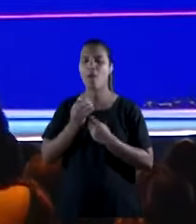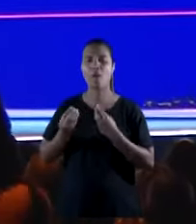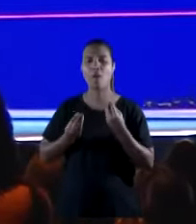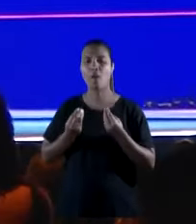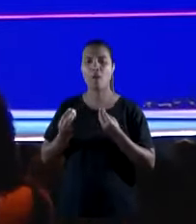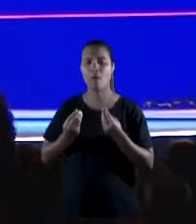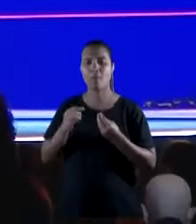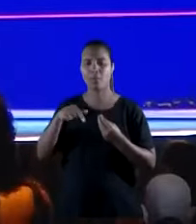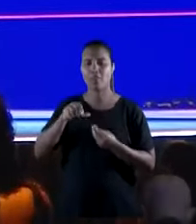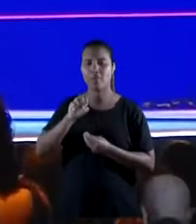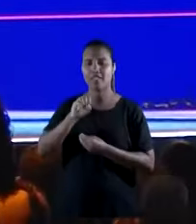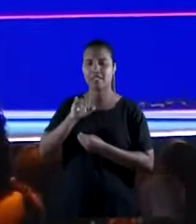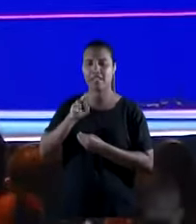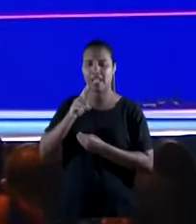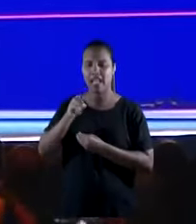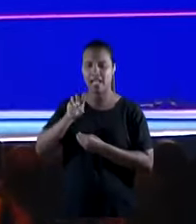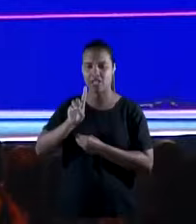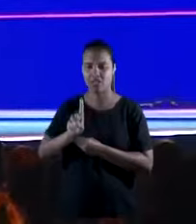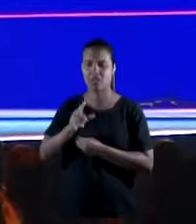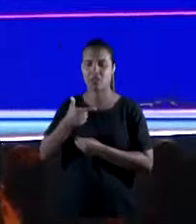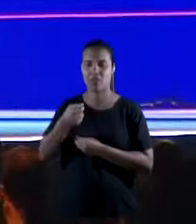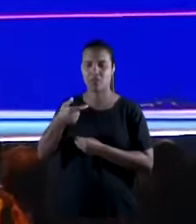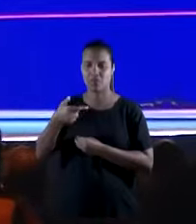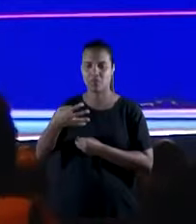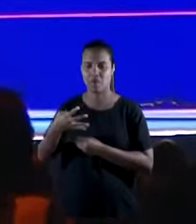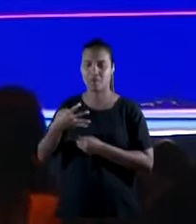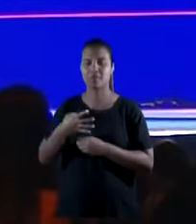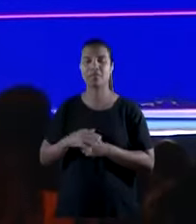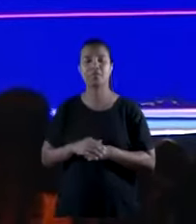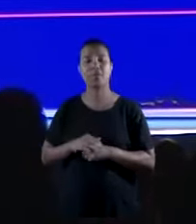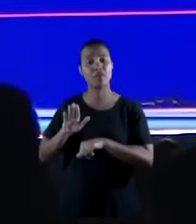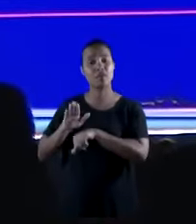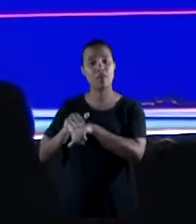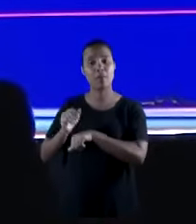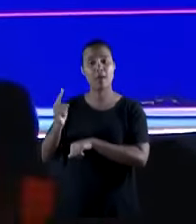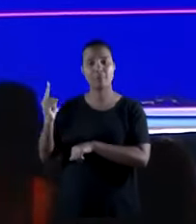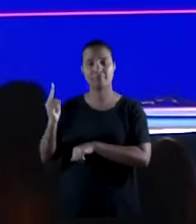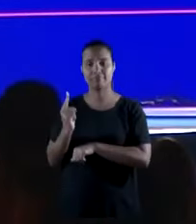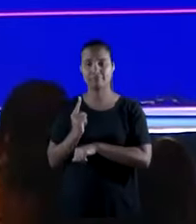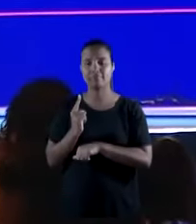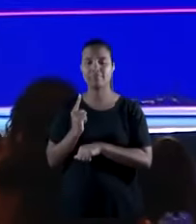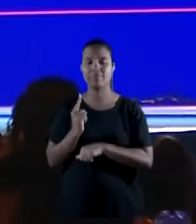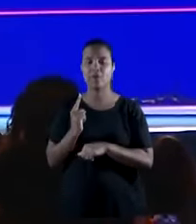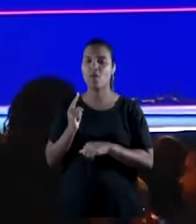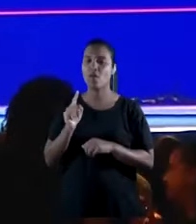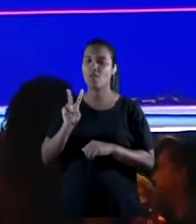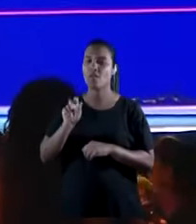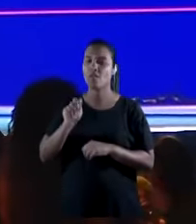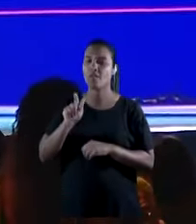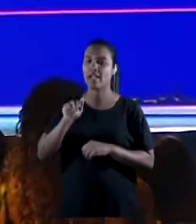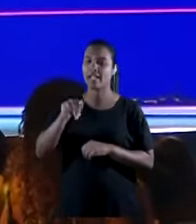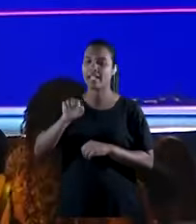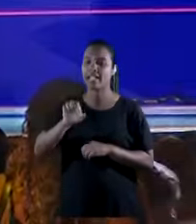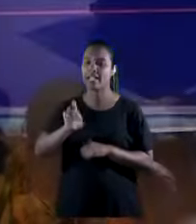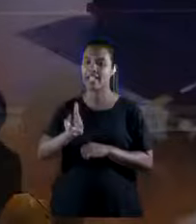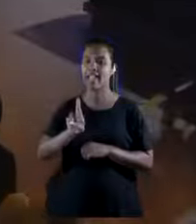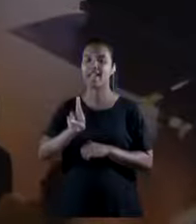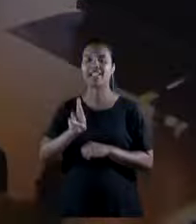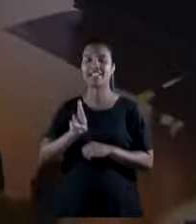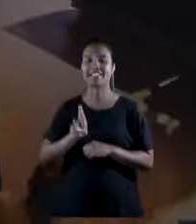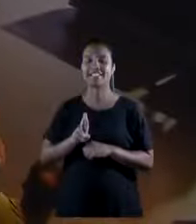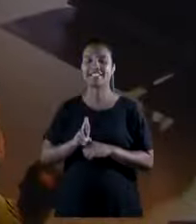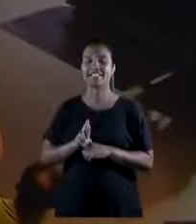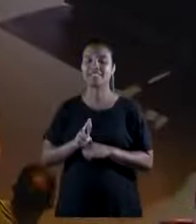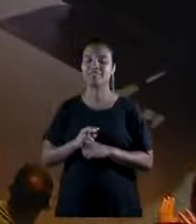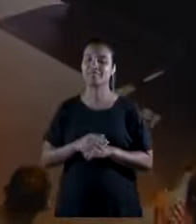Sicredi 2024. Então vamos começar, vou chamar primeiro o Wagner Fernando Veloso. Grande Veloso